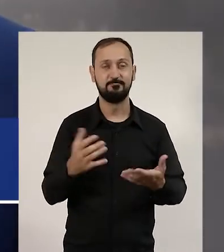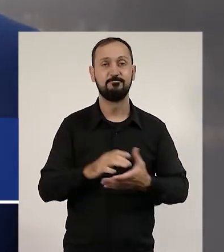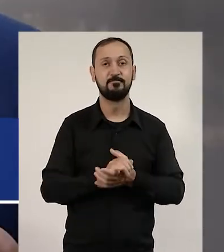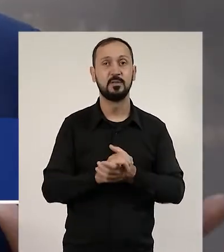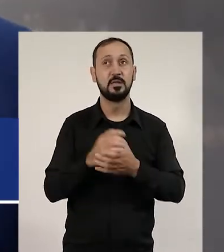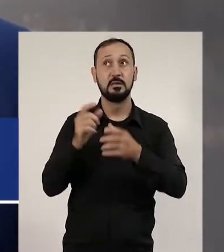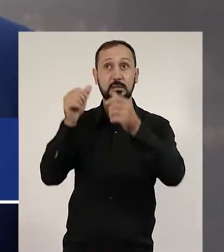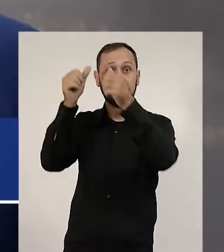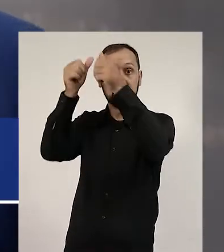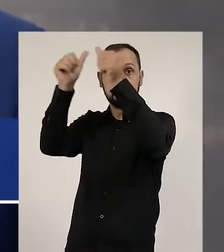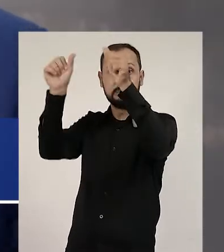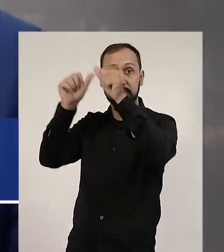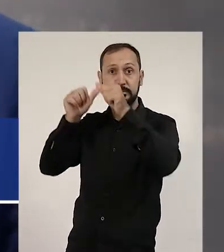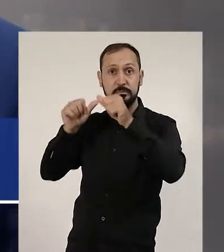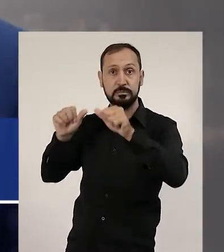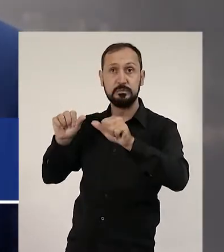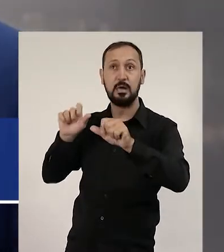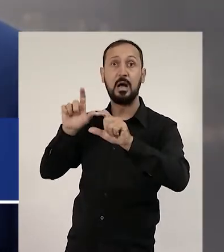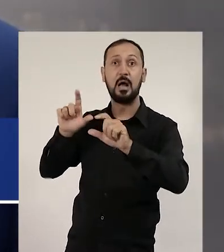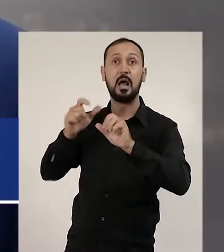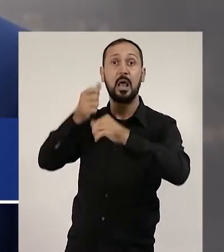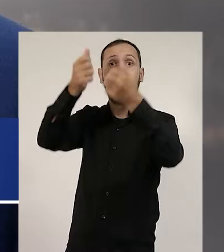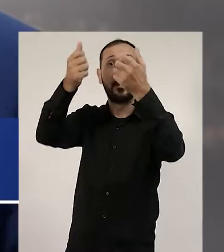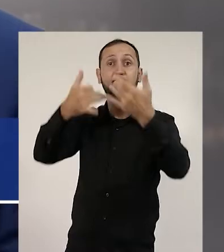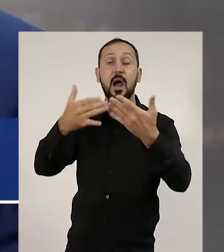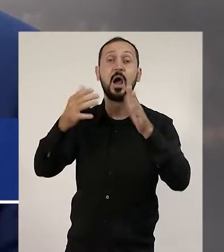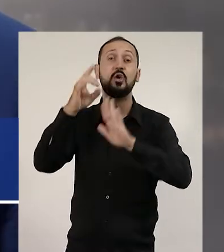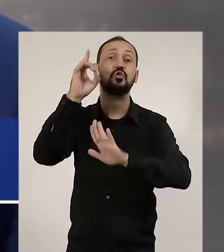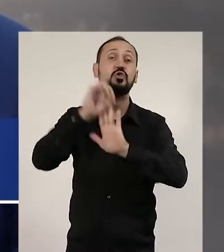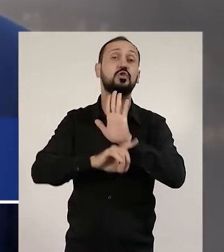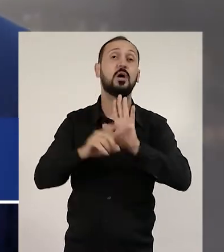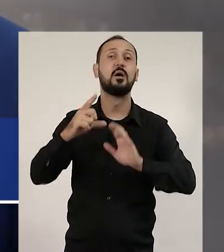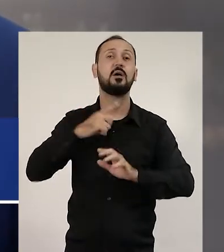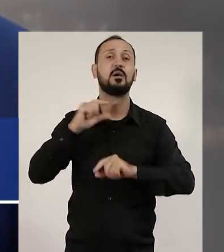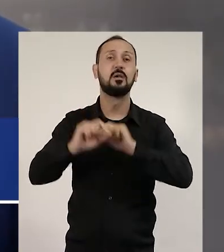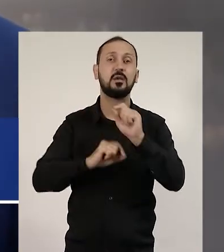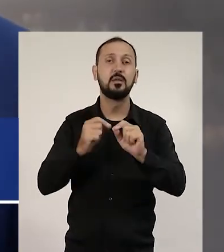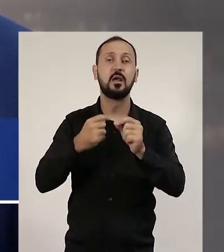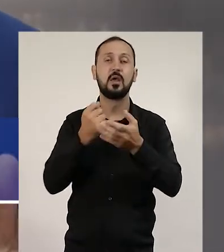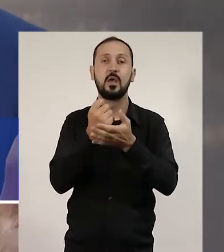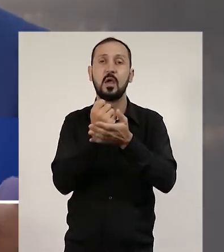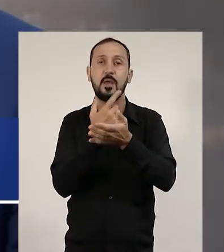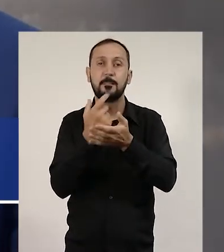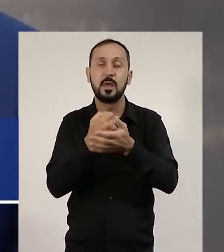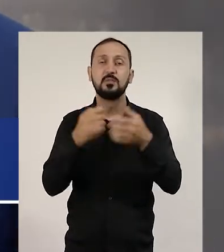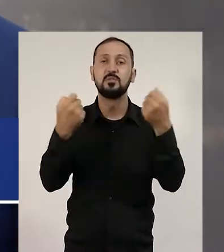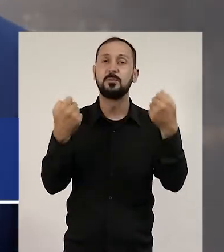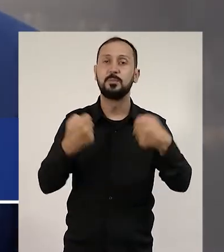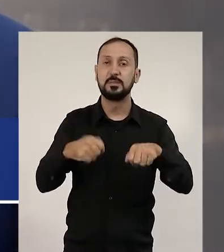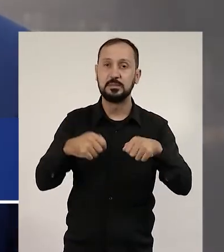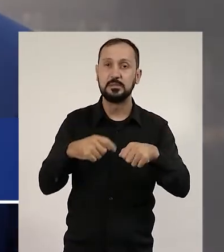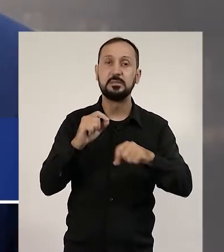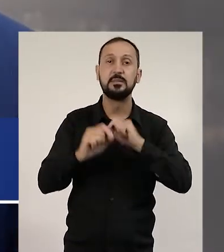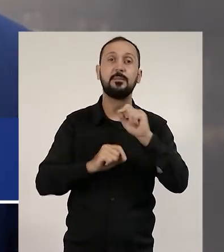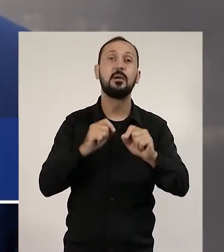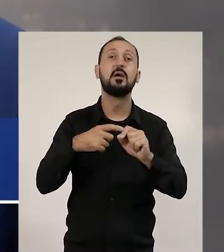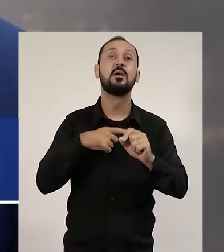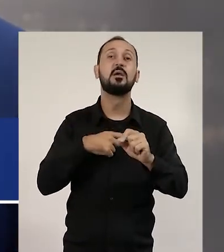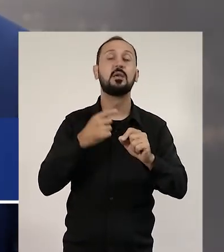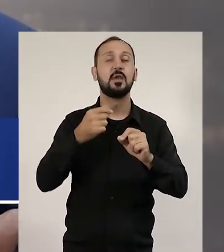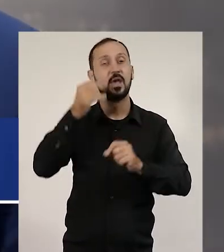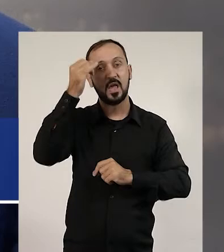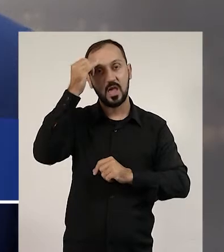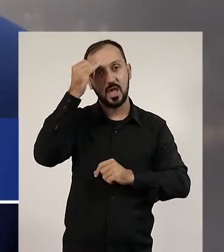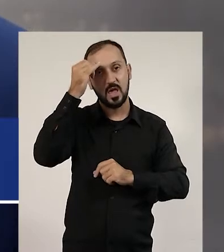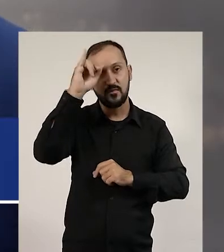Nesse cartaz vai estar especificando todo o direito que ela tem todos os remédios que ela precisa tomar para que ela